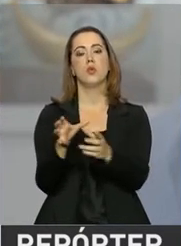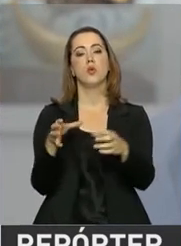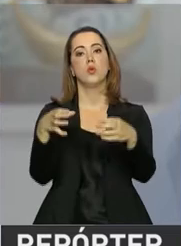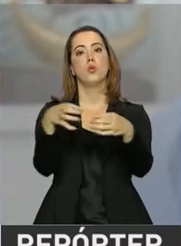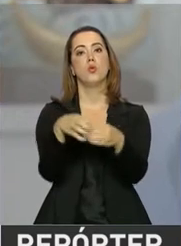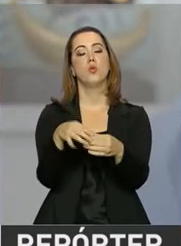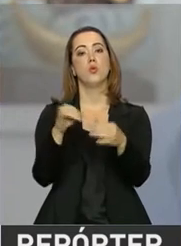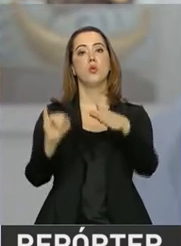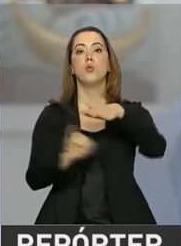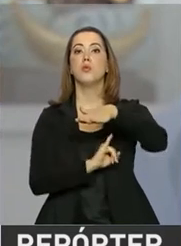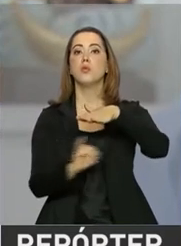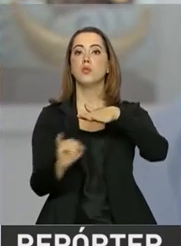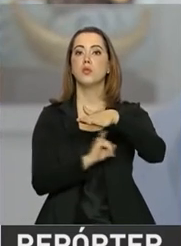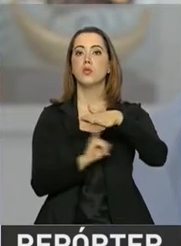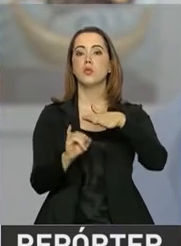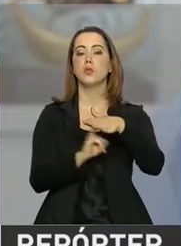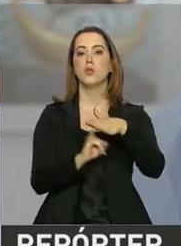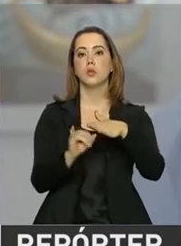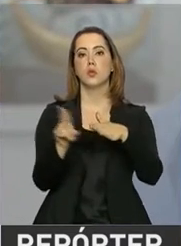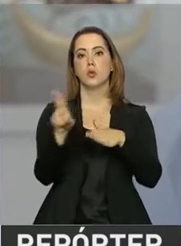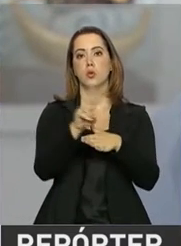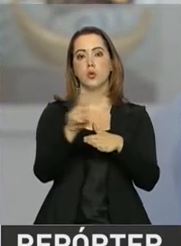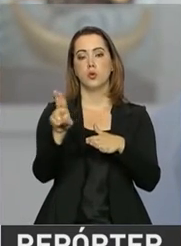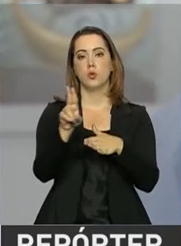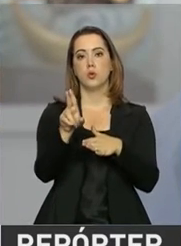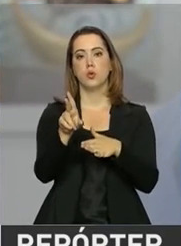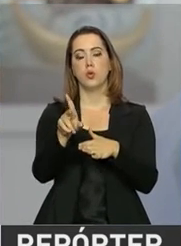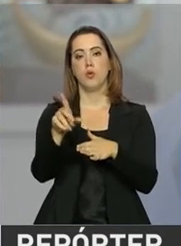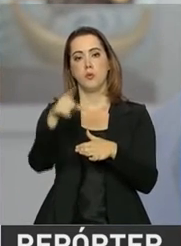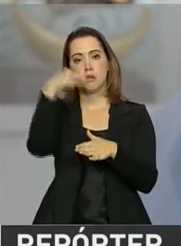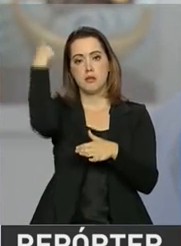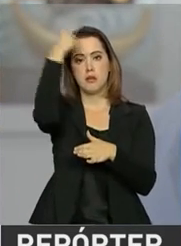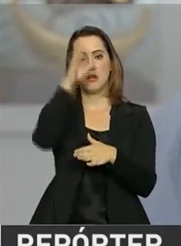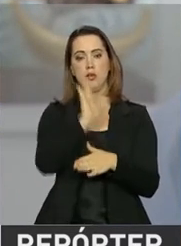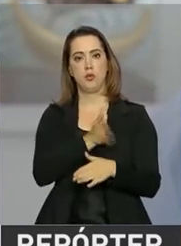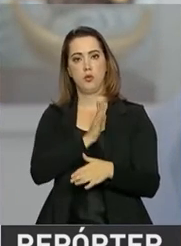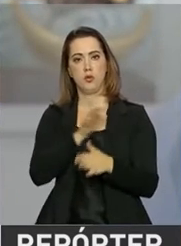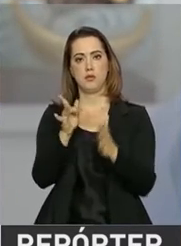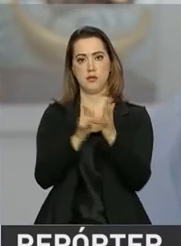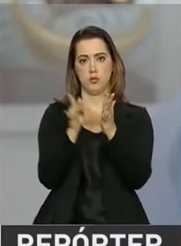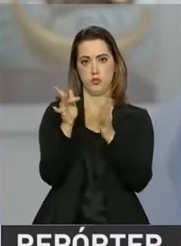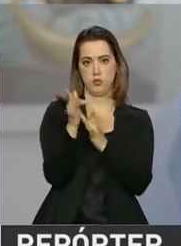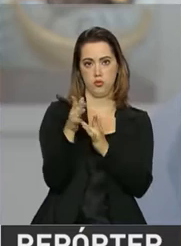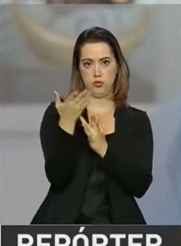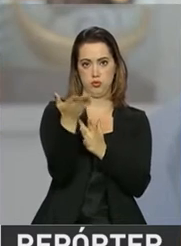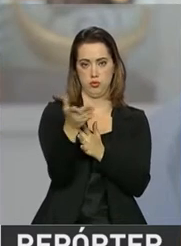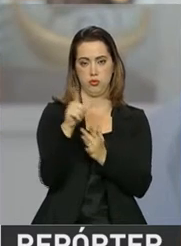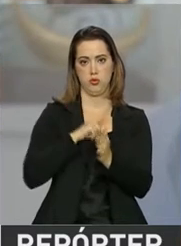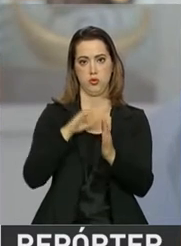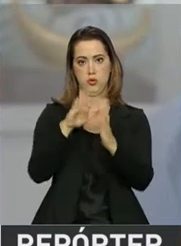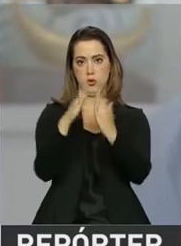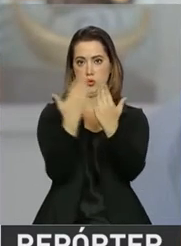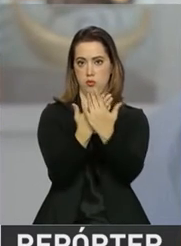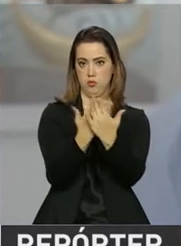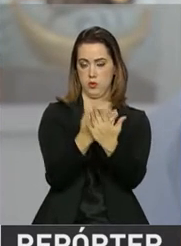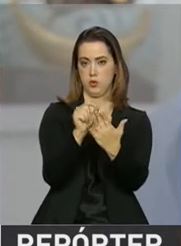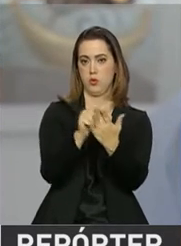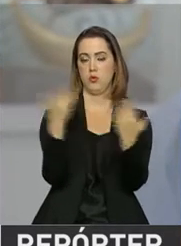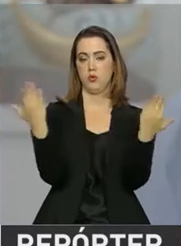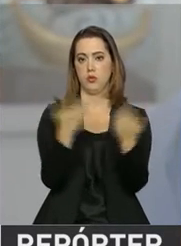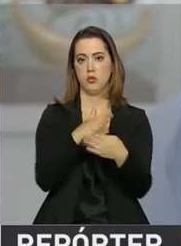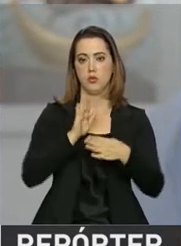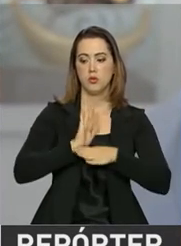instituição, Sagrado Coração de Jesus, que tem uma escola onde eles hoje